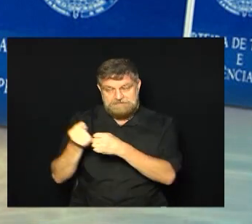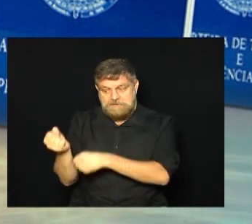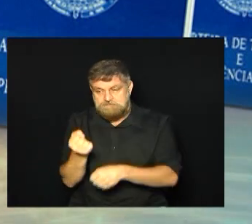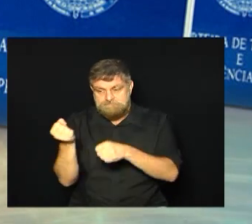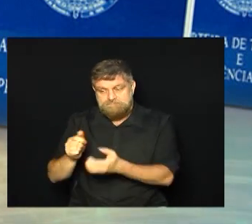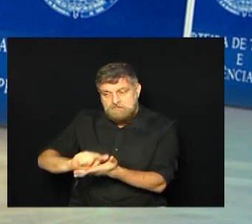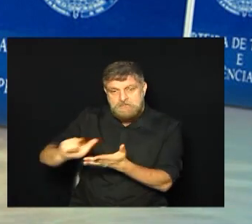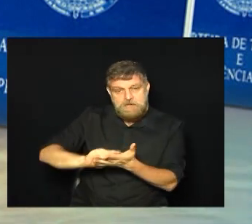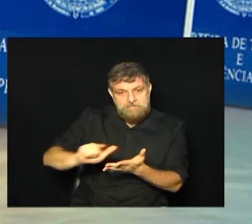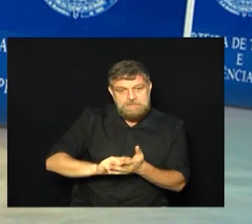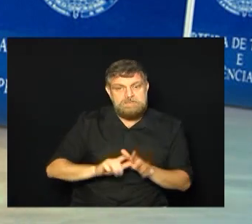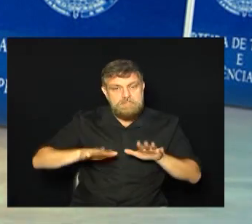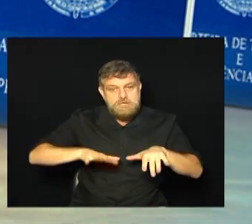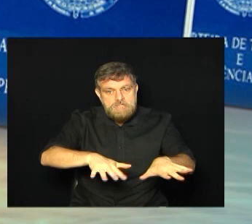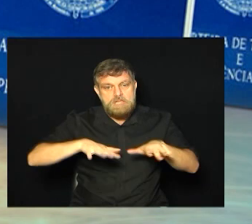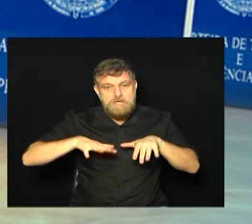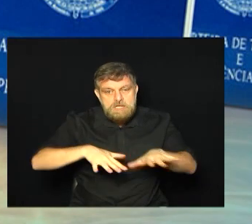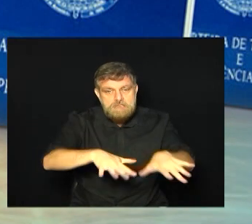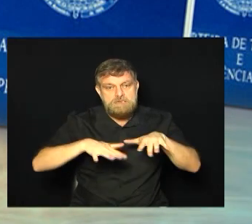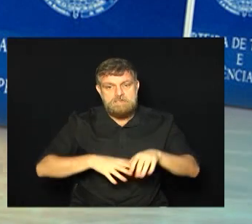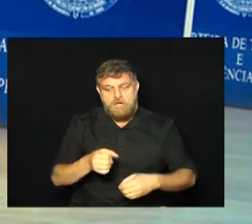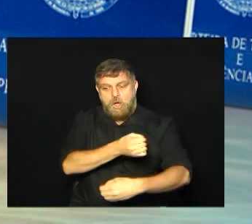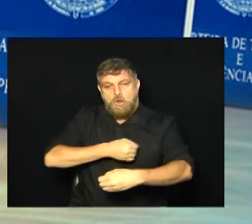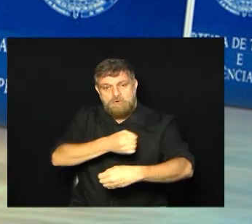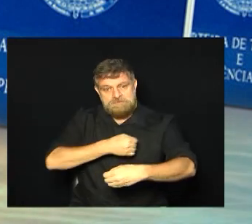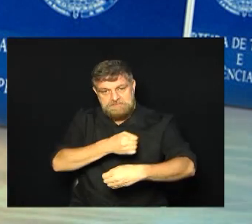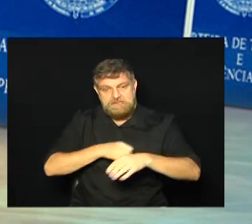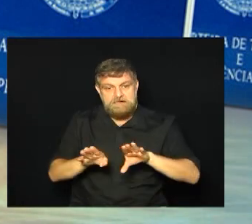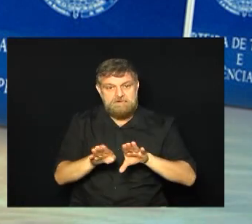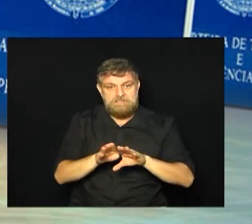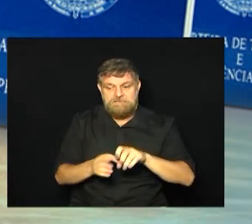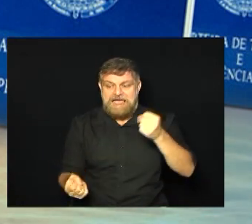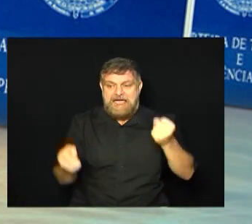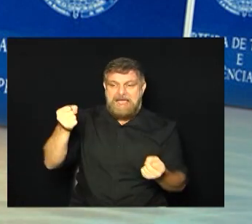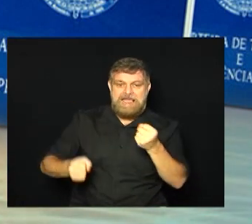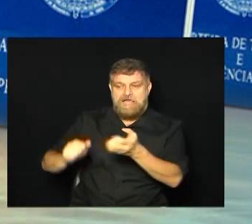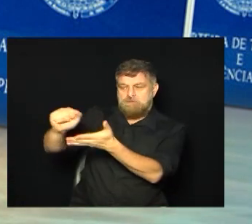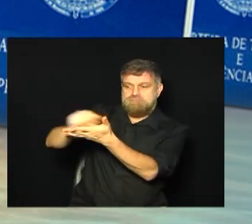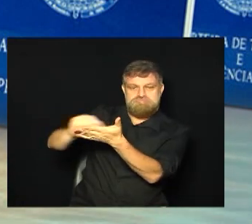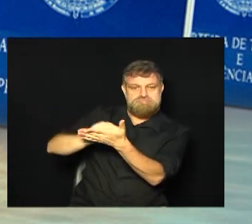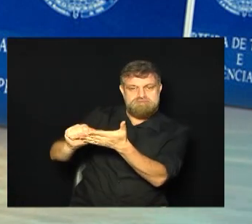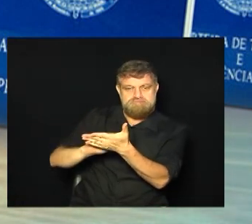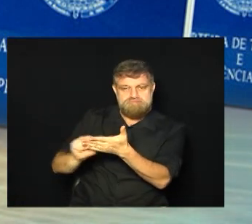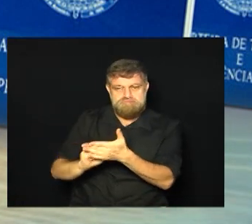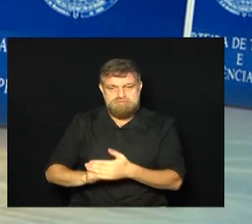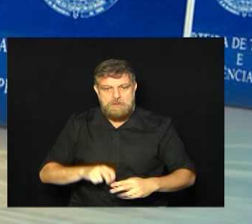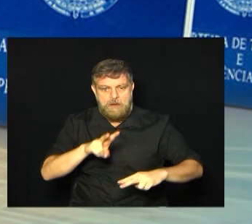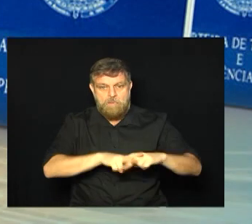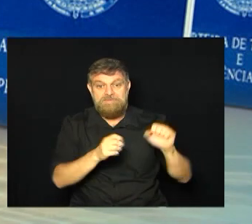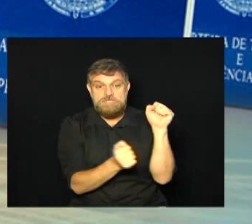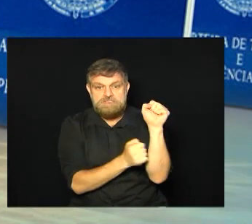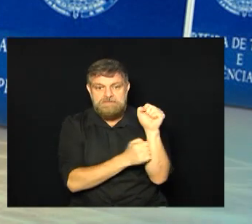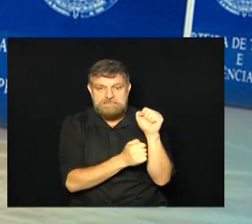limpeza, costureiro, cozinheiro geral, lavador de carros, montador de móveis de